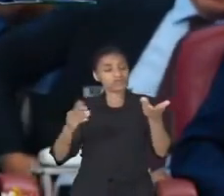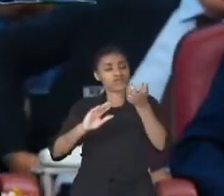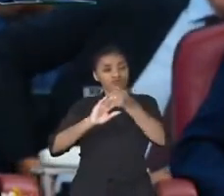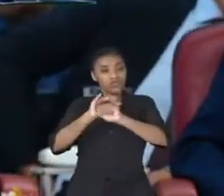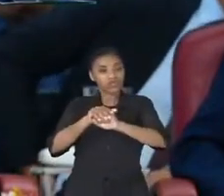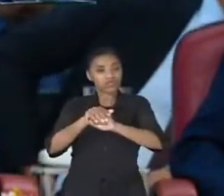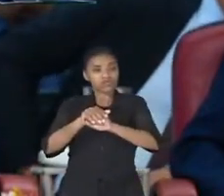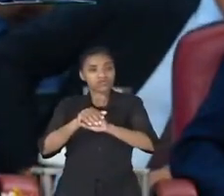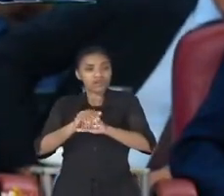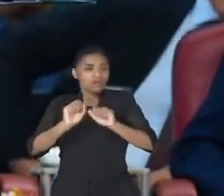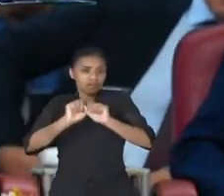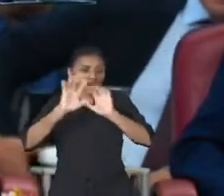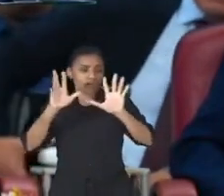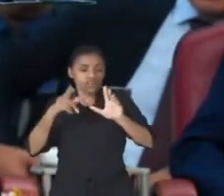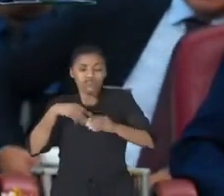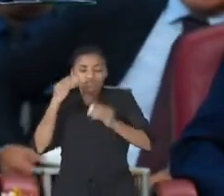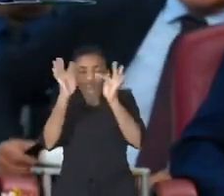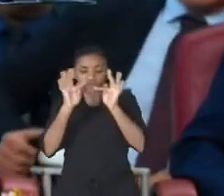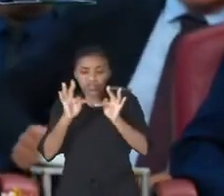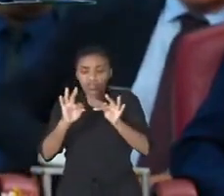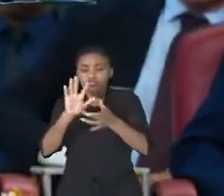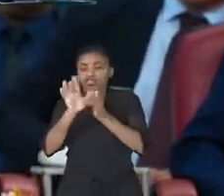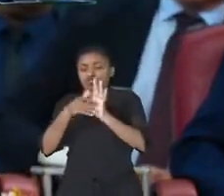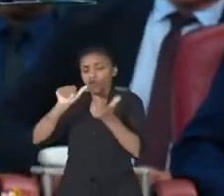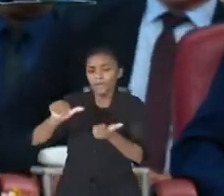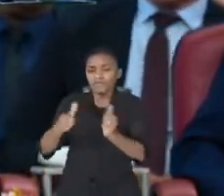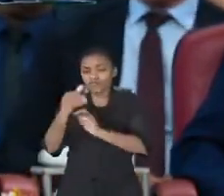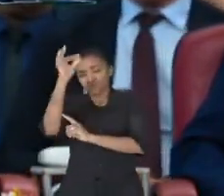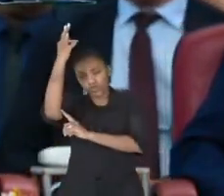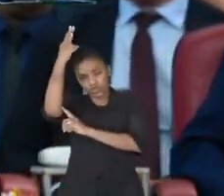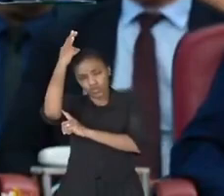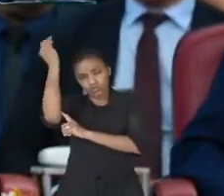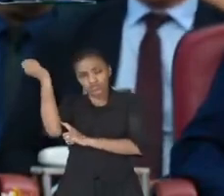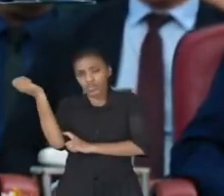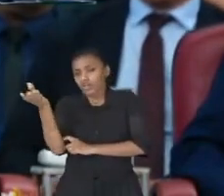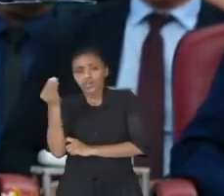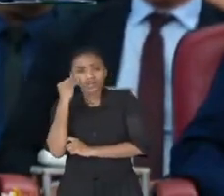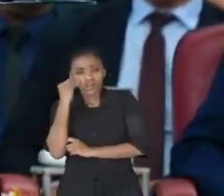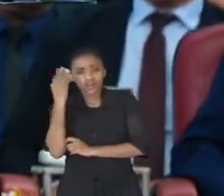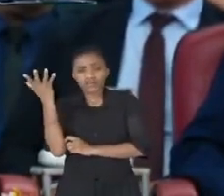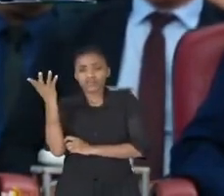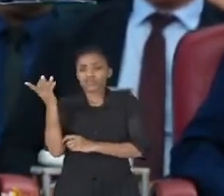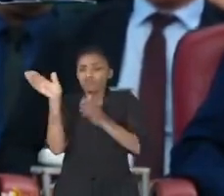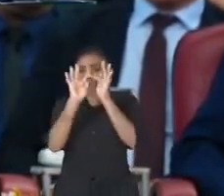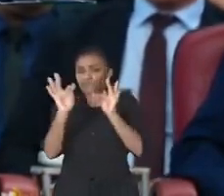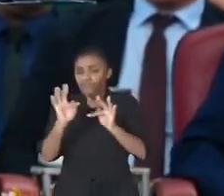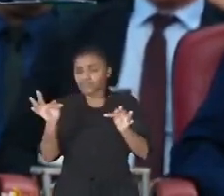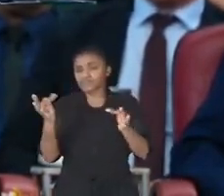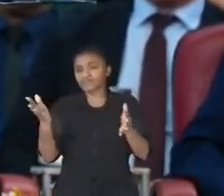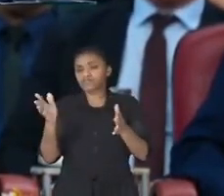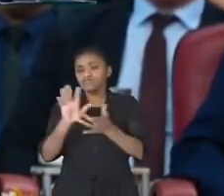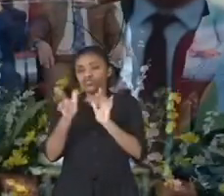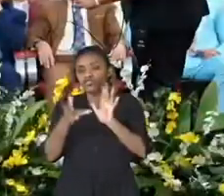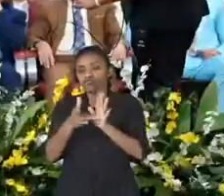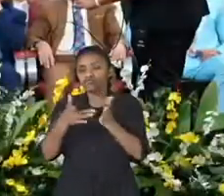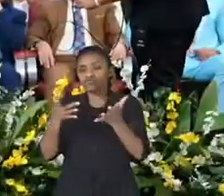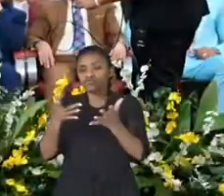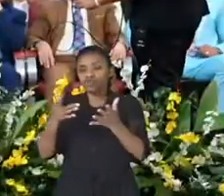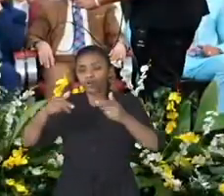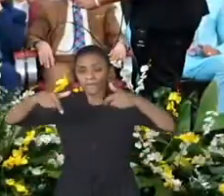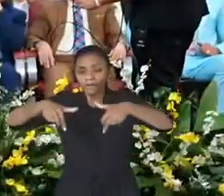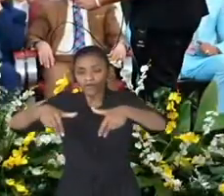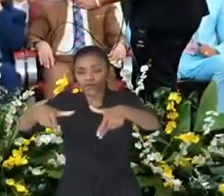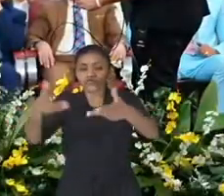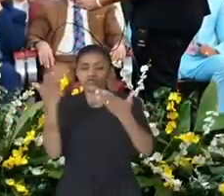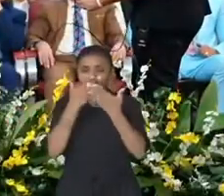que eu vou ficar feliz se ele batizar com o Espírito Santo. É claro, Jesus, que eu vou me deliciar se eu ver um paralítico andar. Mas se nada disso acontecer, eu